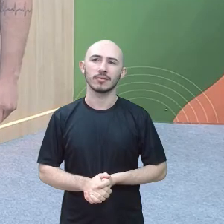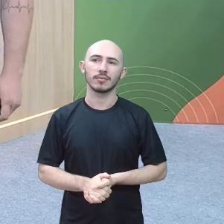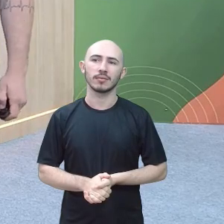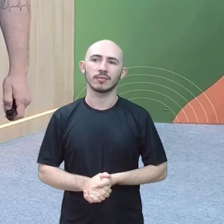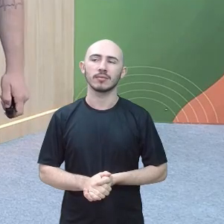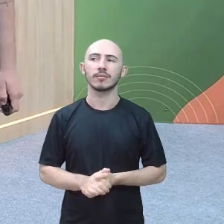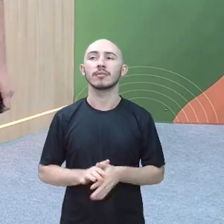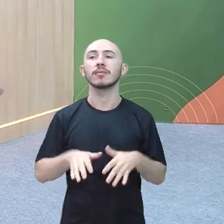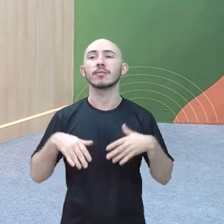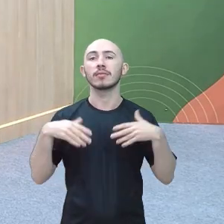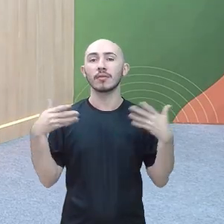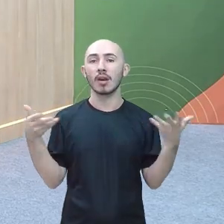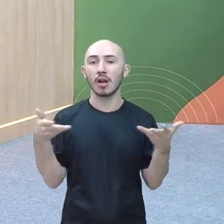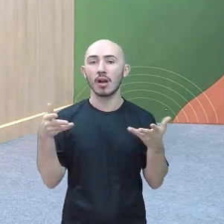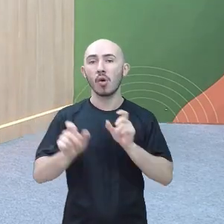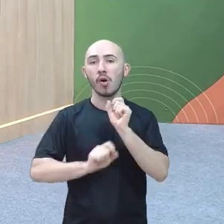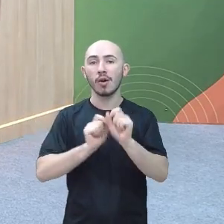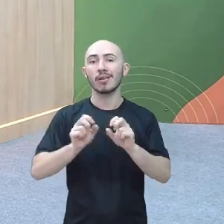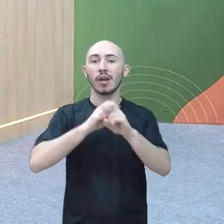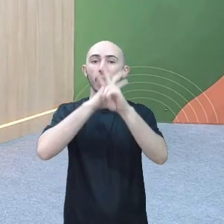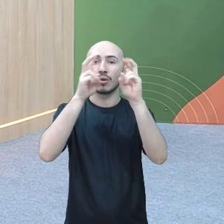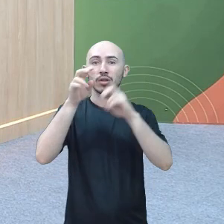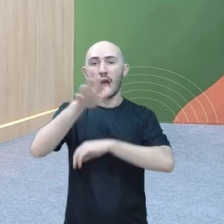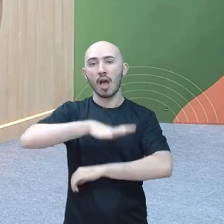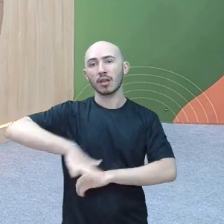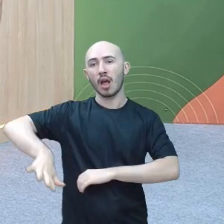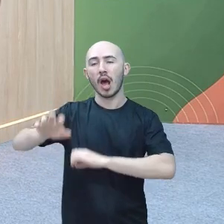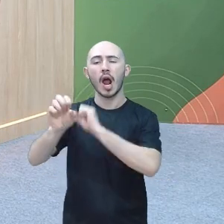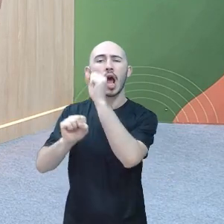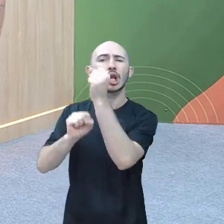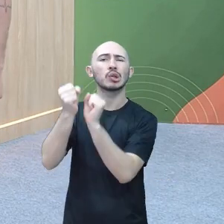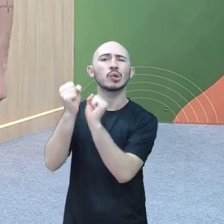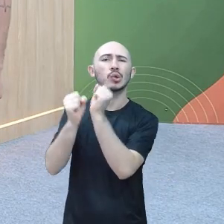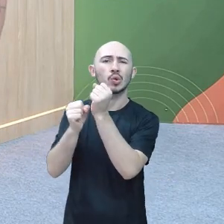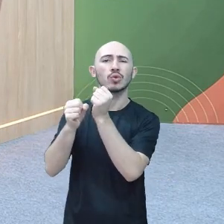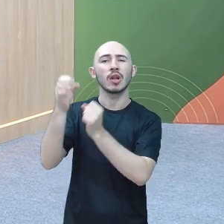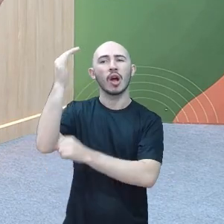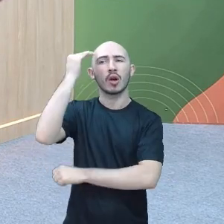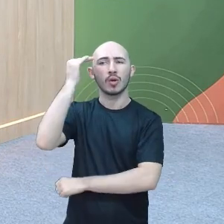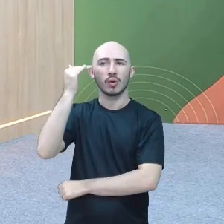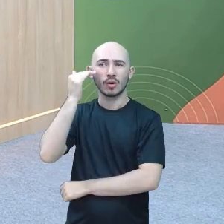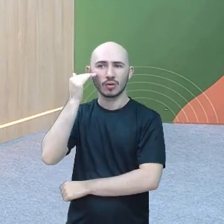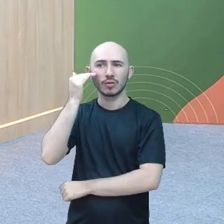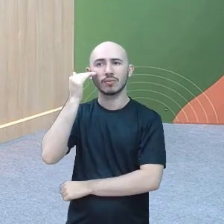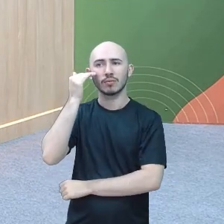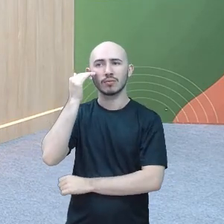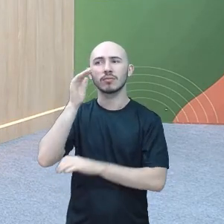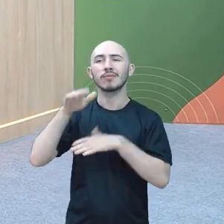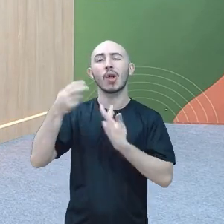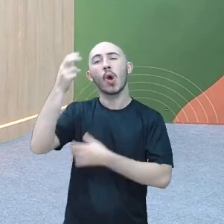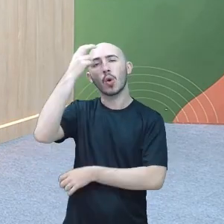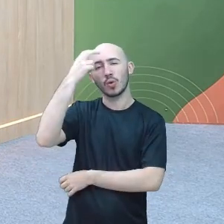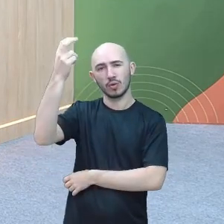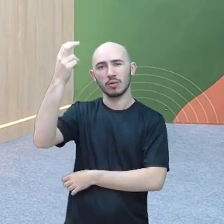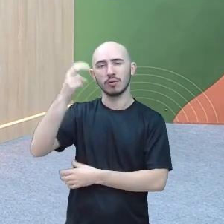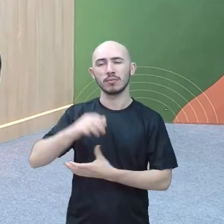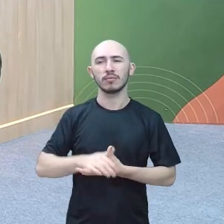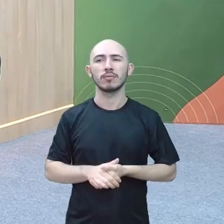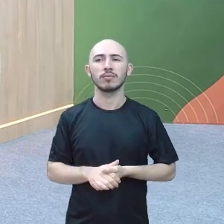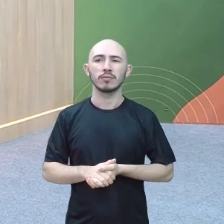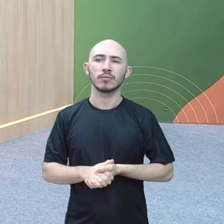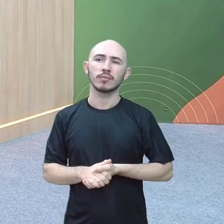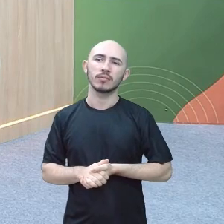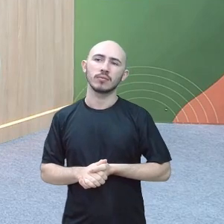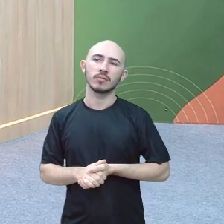Bom, aí que a gente chega na indústria da Coreia do Sul, né? Indústria cultural.